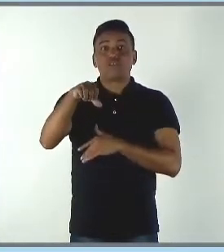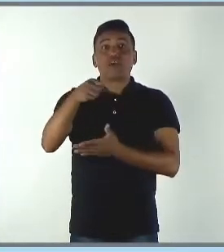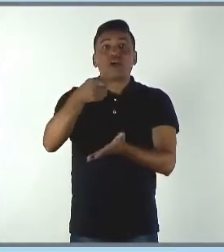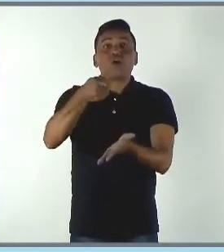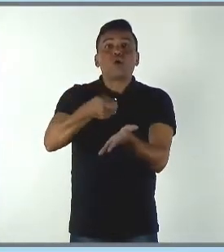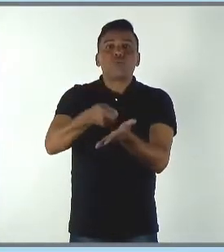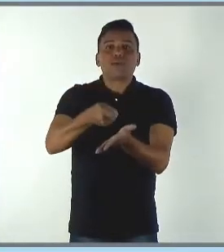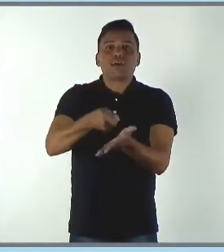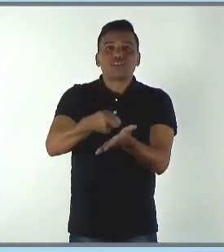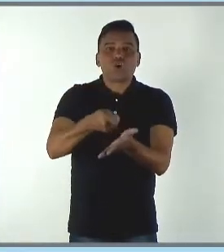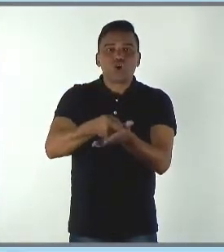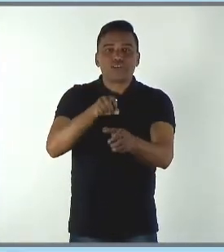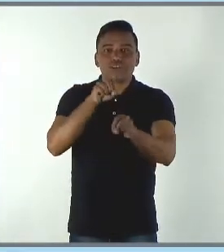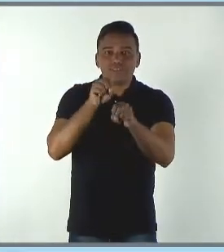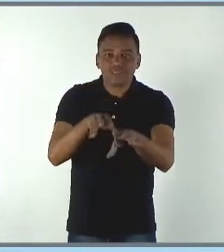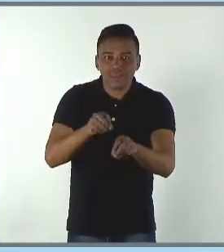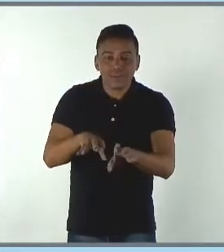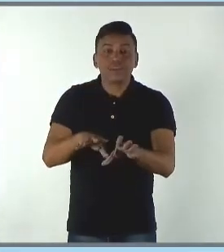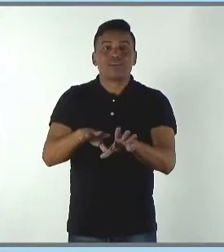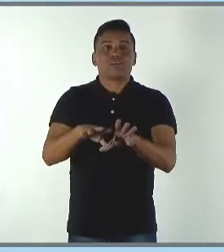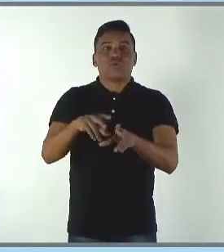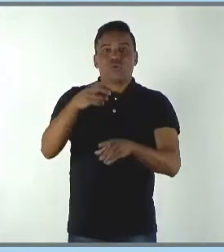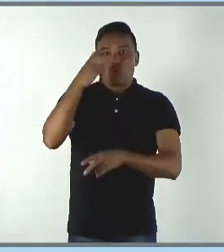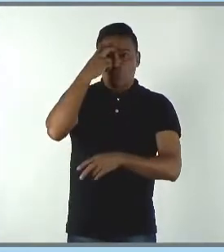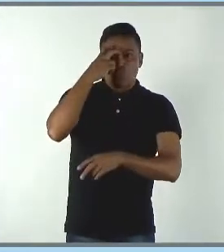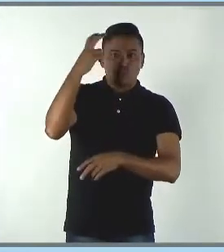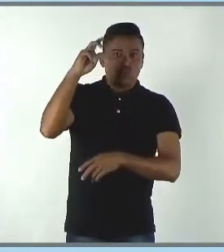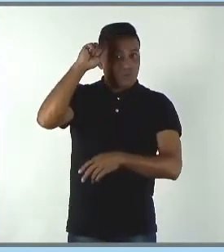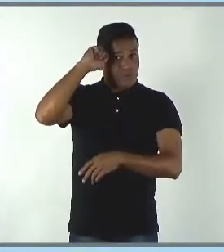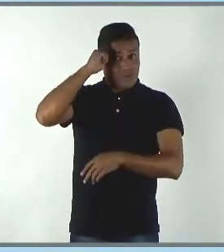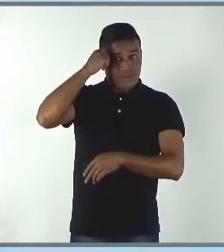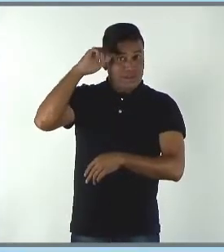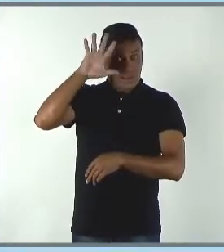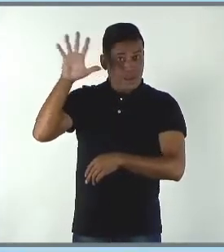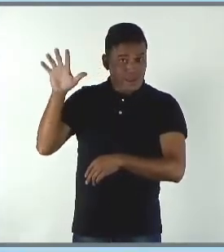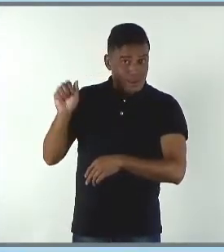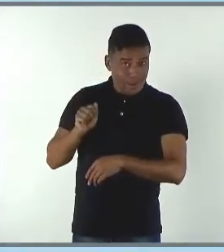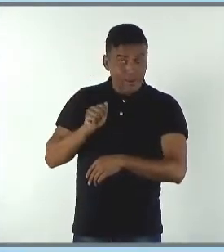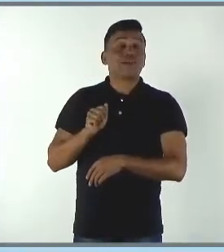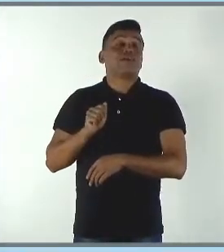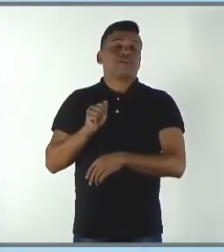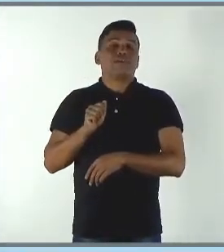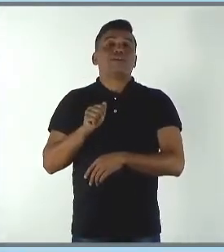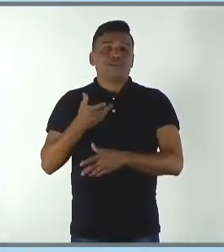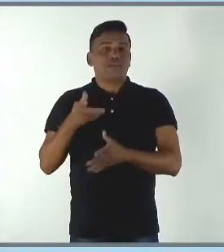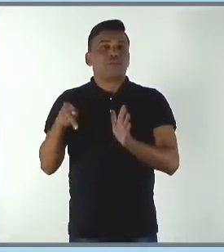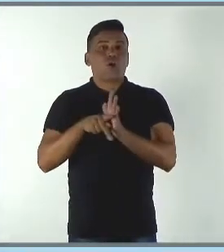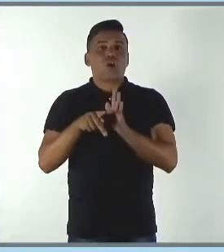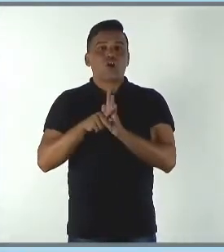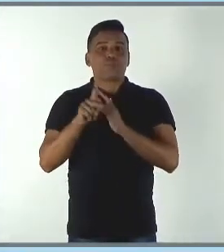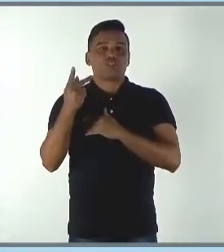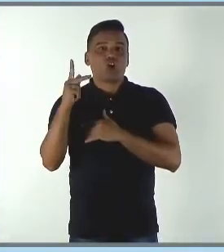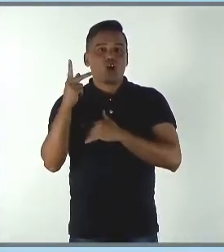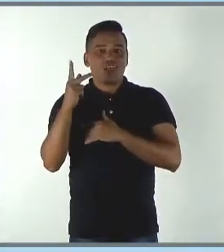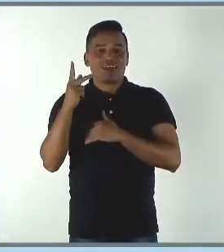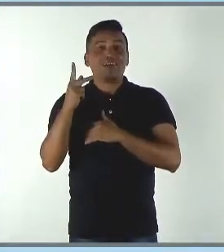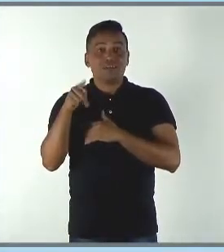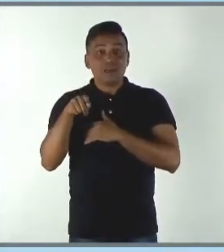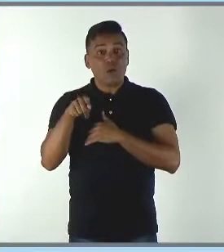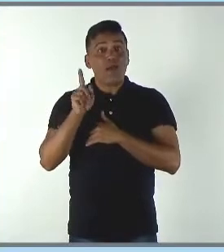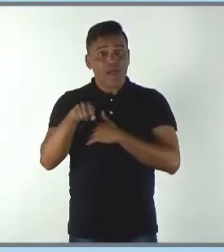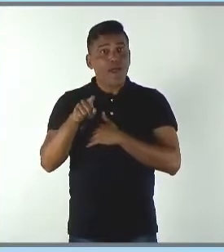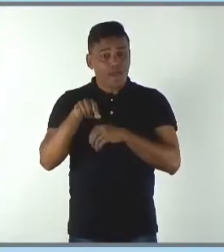culturas negras e afro-brasileiras nas escolas, né, nos diferentes níveis, que é uma lei que tem uma função pedagógica e